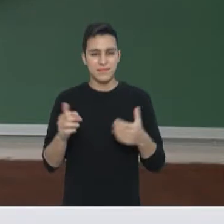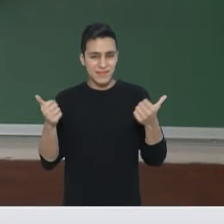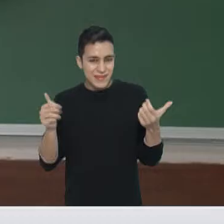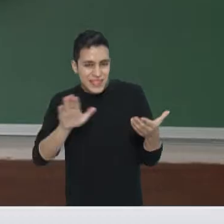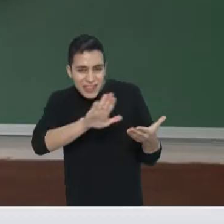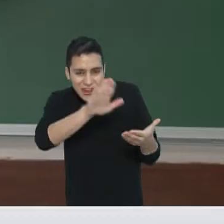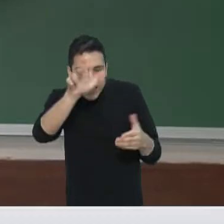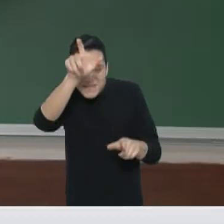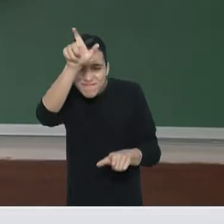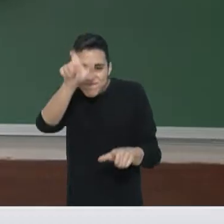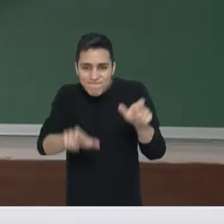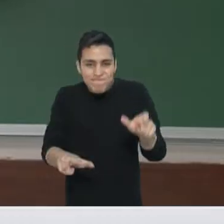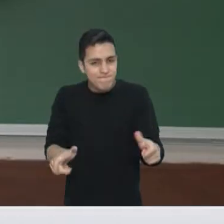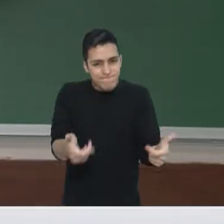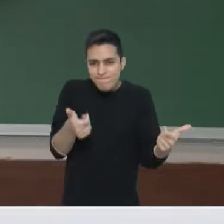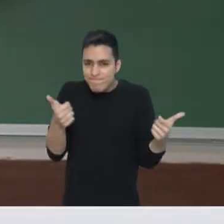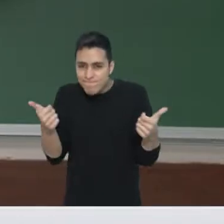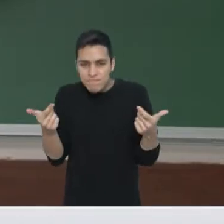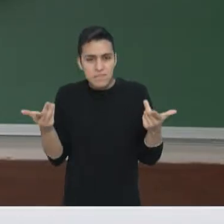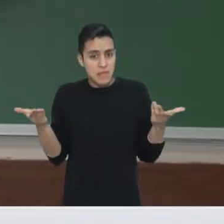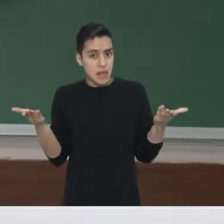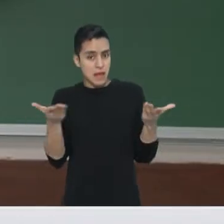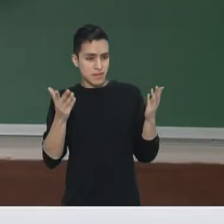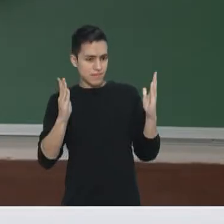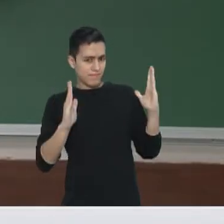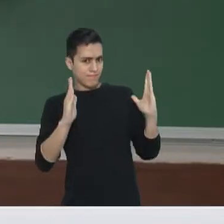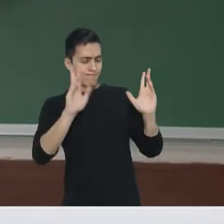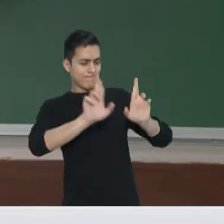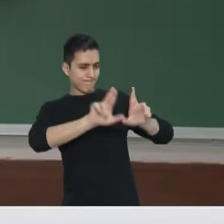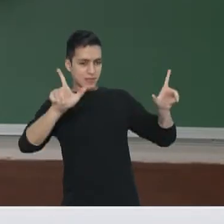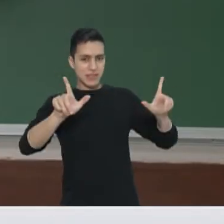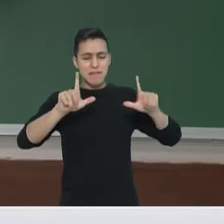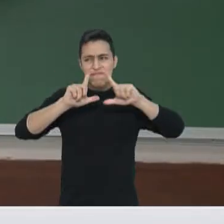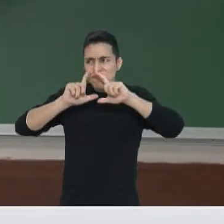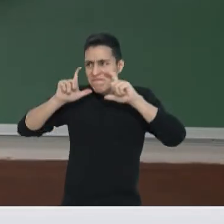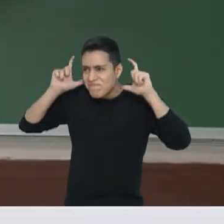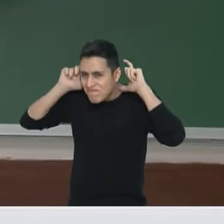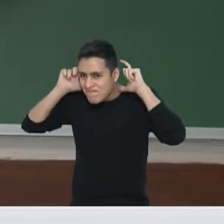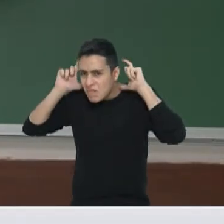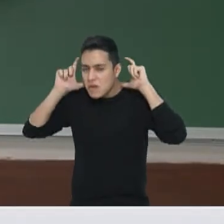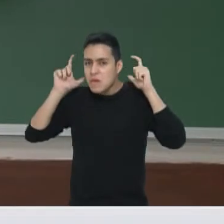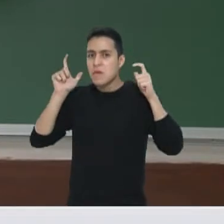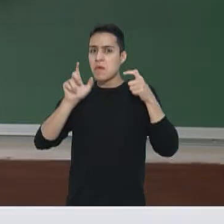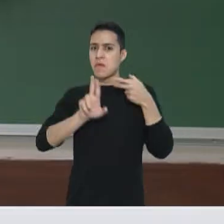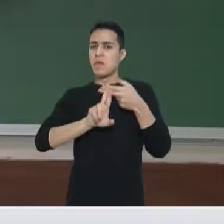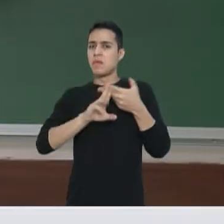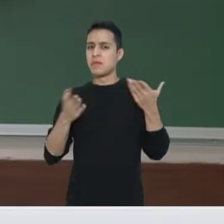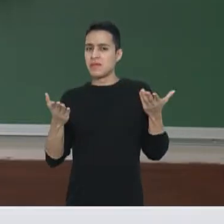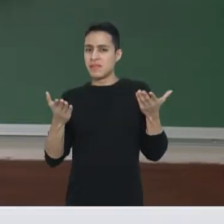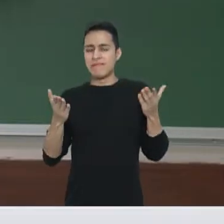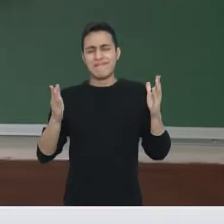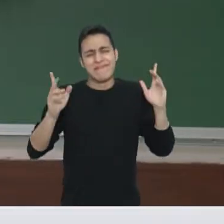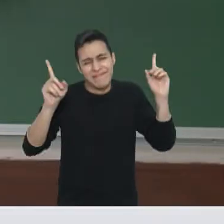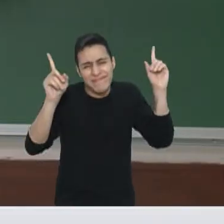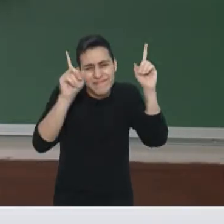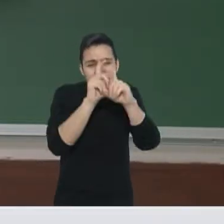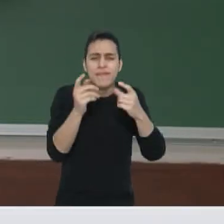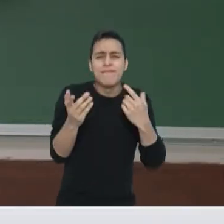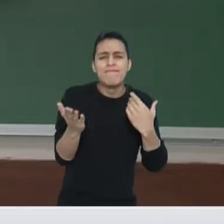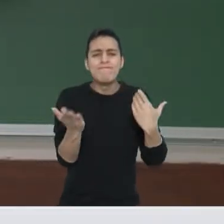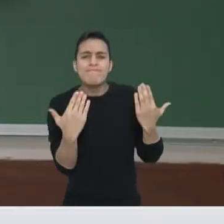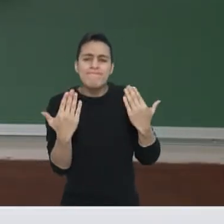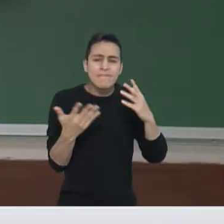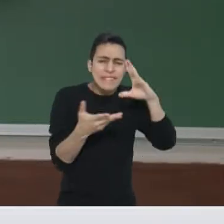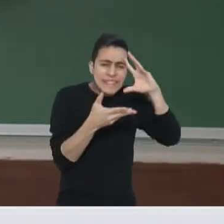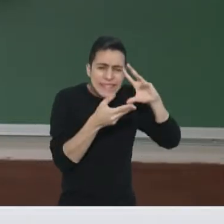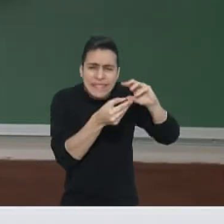Olá, pessoas, tudo bem? Agora, nessa época diferente, estamos usando isso aqui, né? Fica meio difícil da gente conversar, da gente